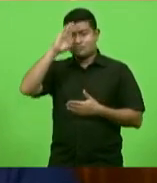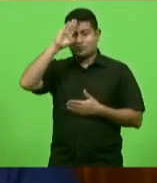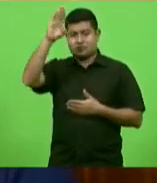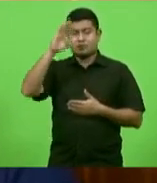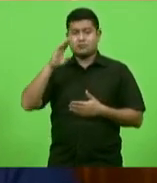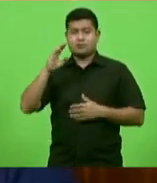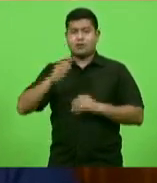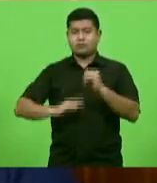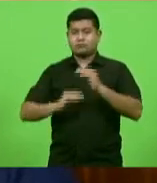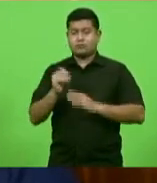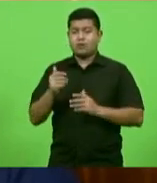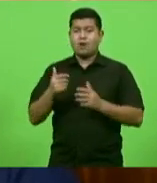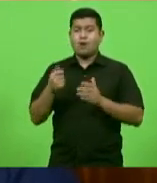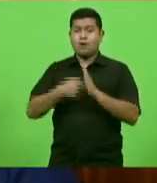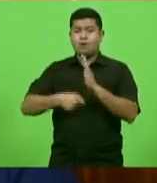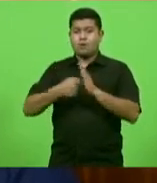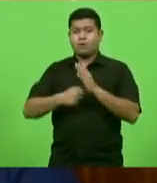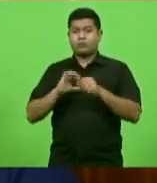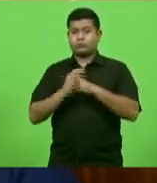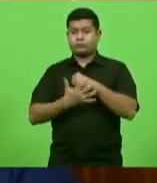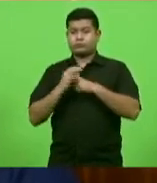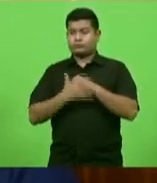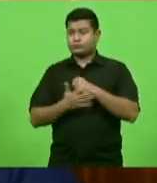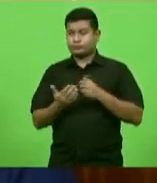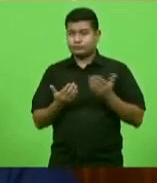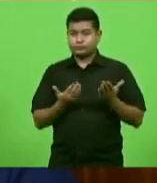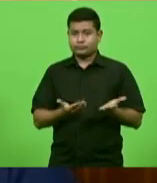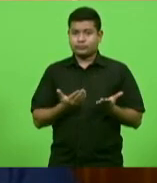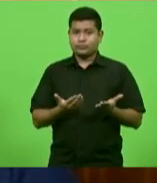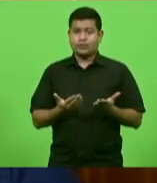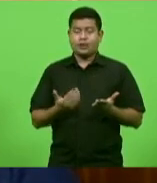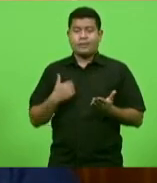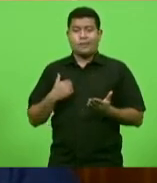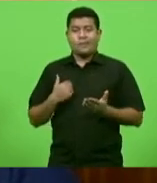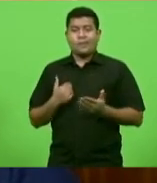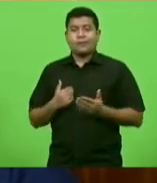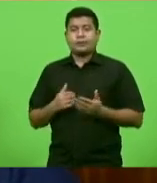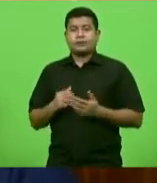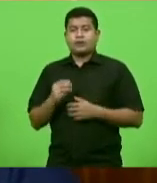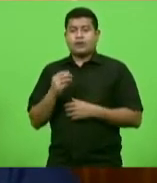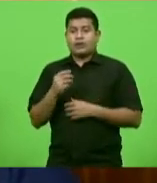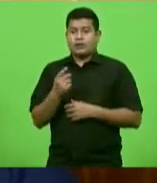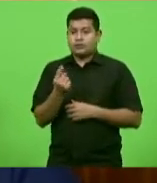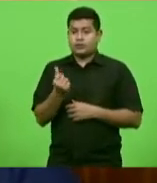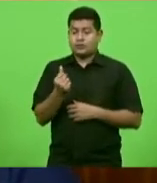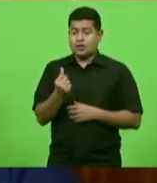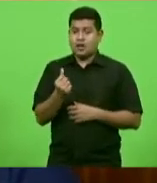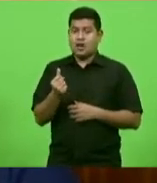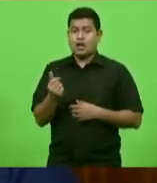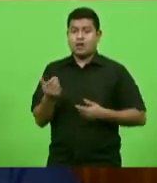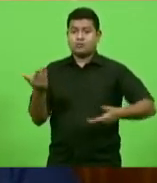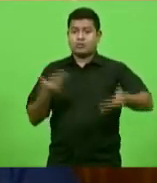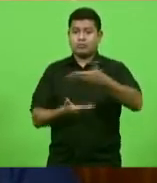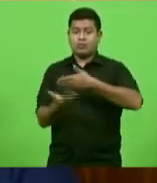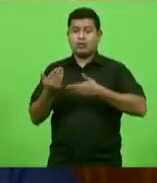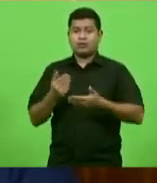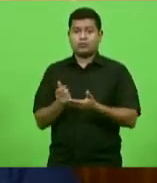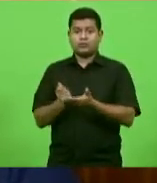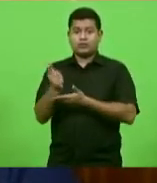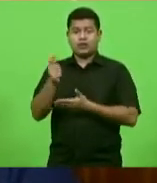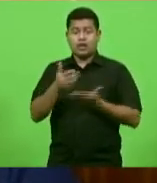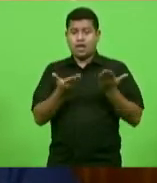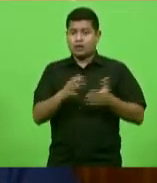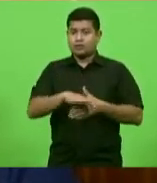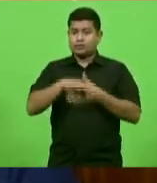no combate à doença. Pela quantidade, necessidade e valores envolvidos nessa compra, o